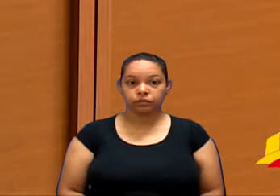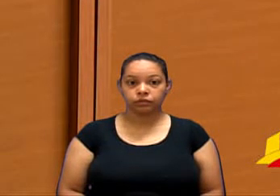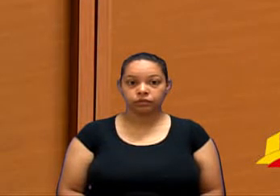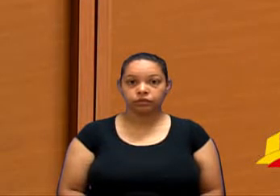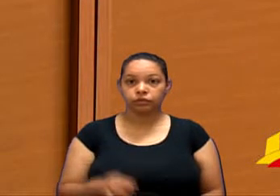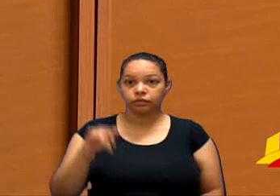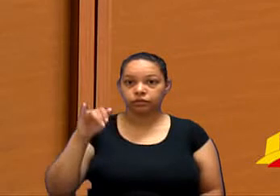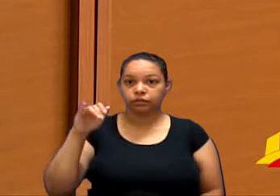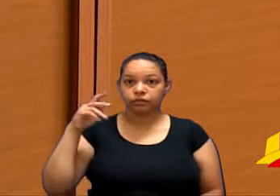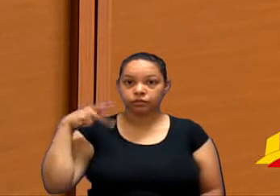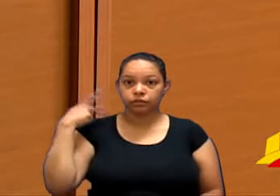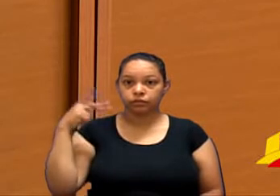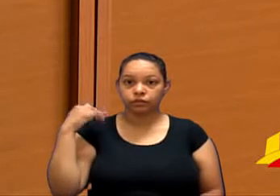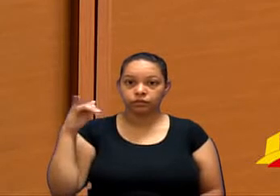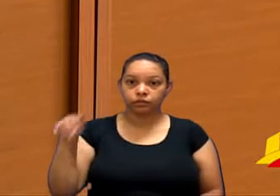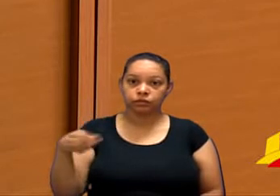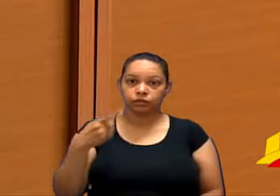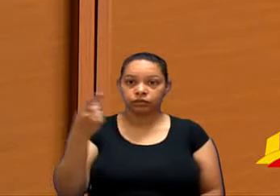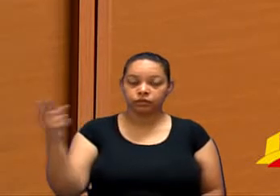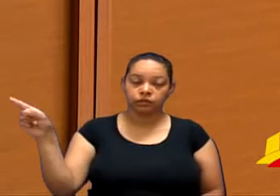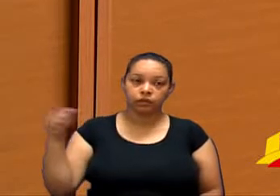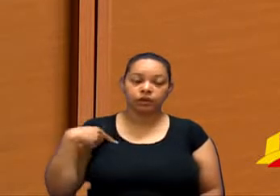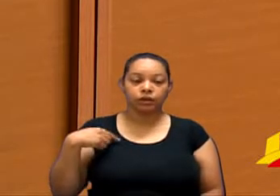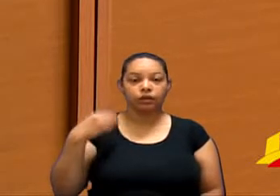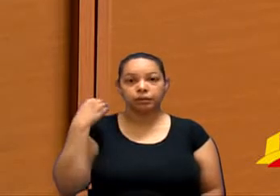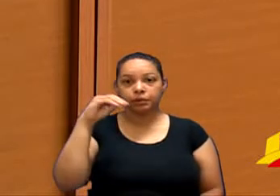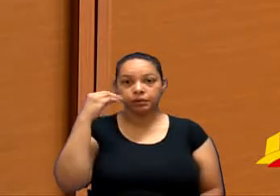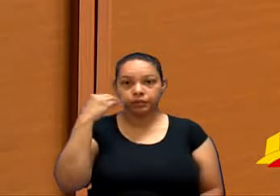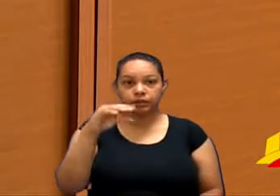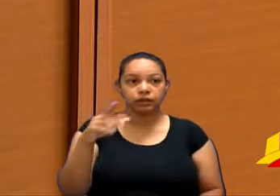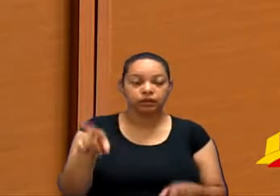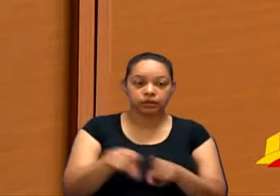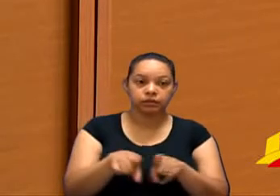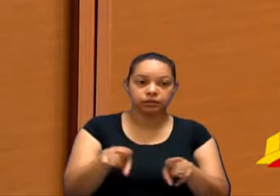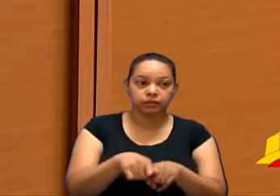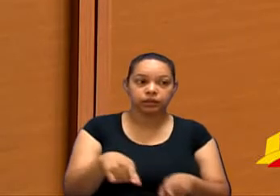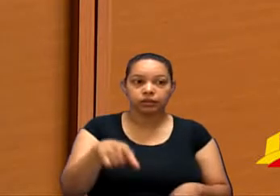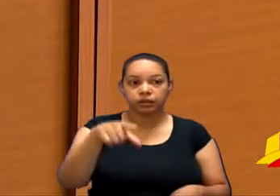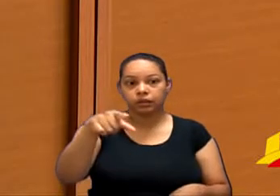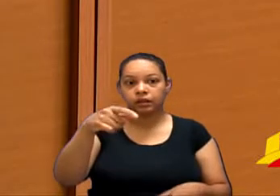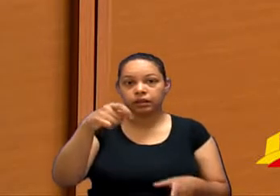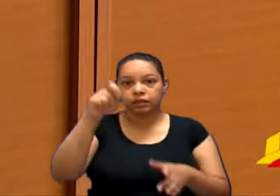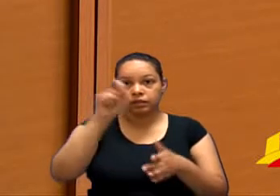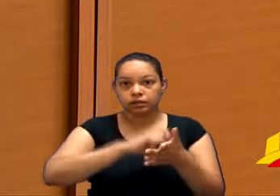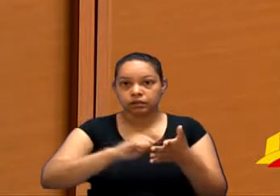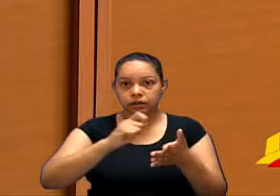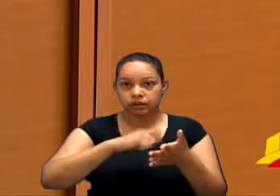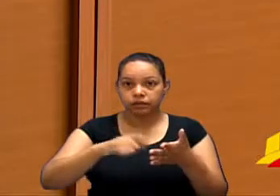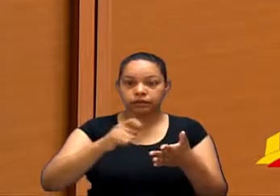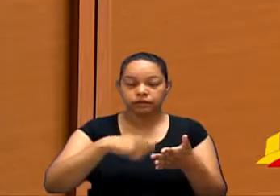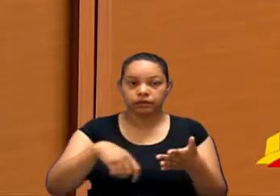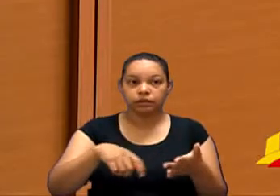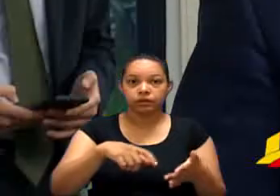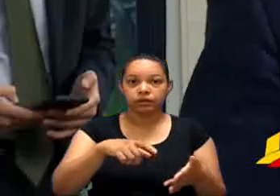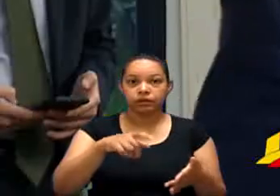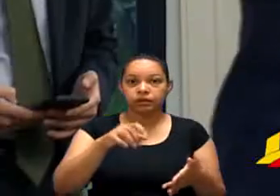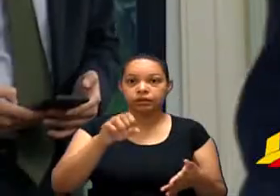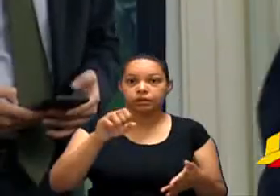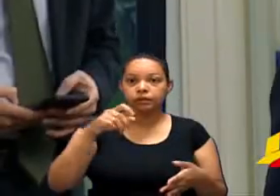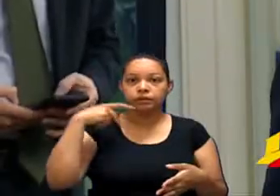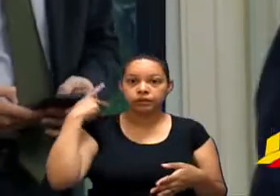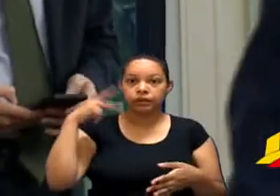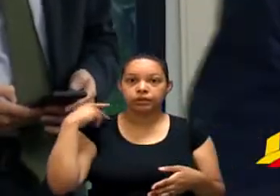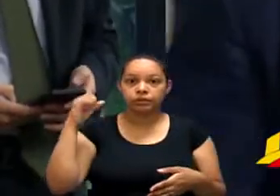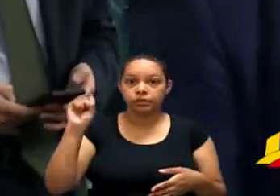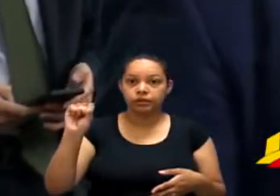Então queria aproveitar os seus Presidente e também subscreveu requerimento do nobre Vereador e Silvano Júnior